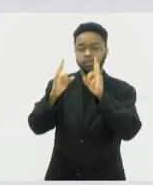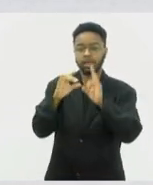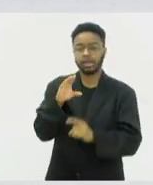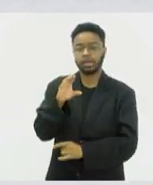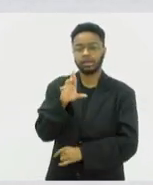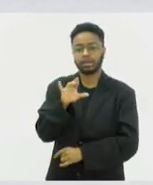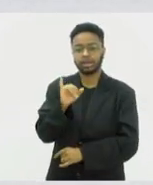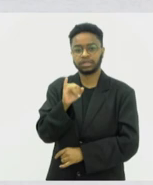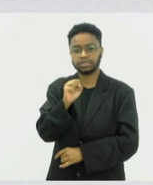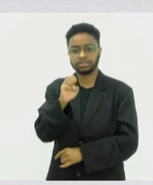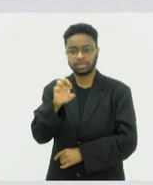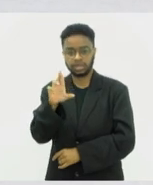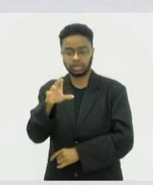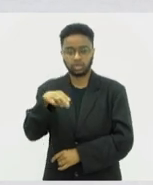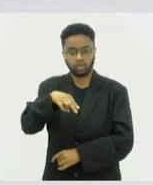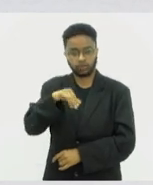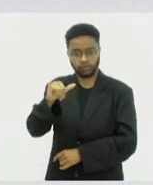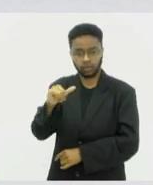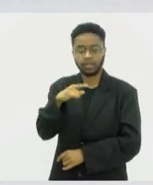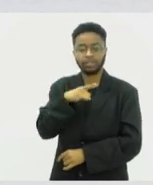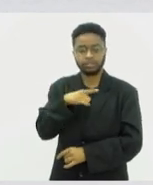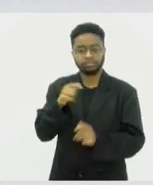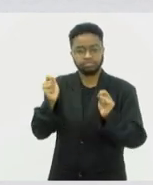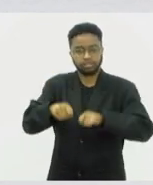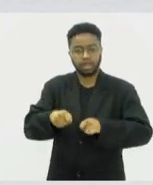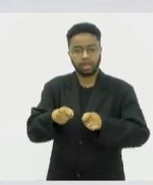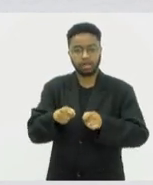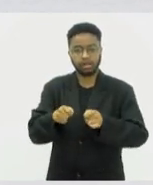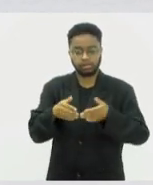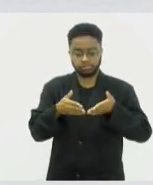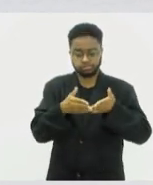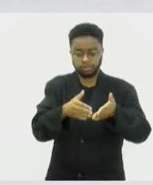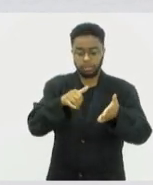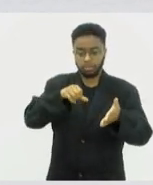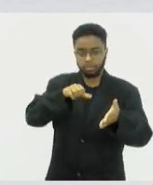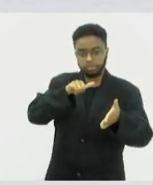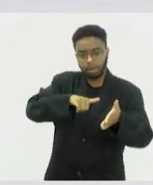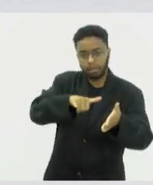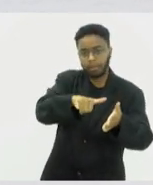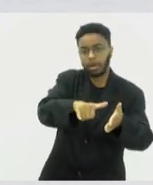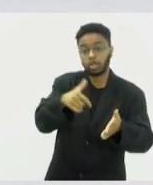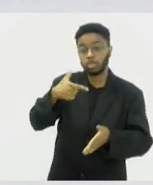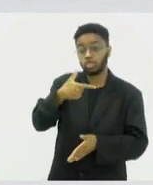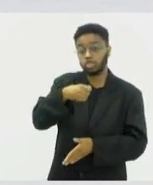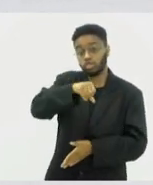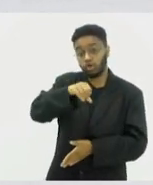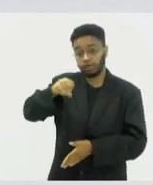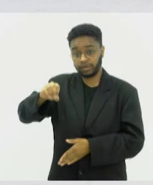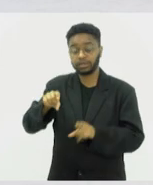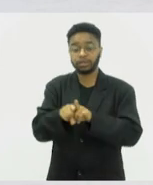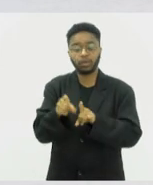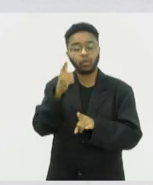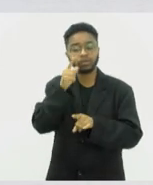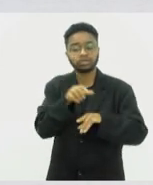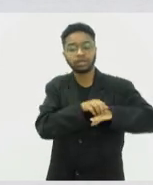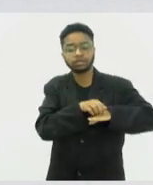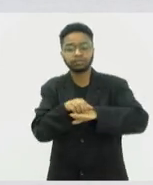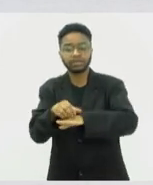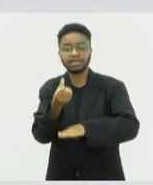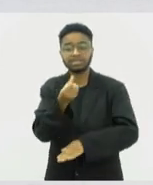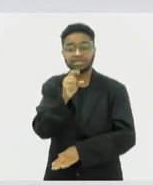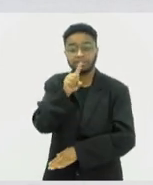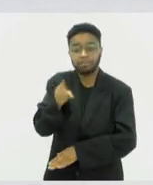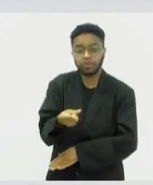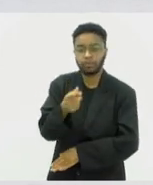comporta 90 aeronaves, além de transportar 6 mil pessoas. É uma cidade flutuante com dois